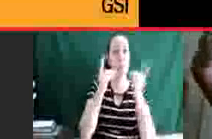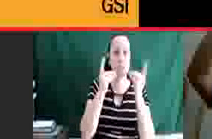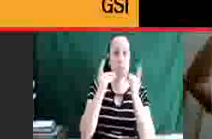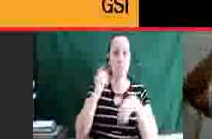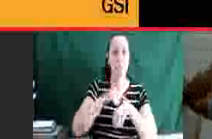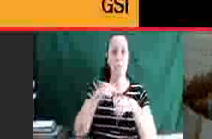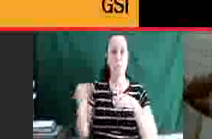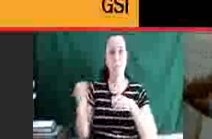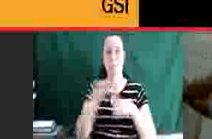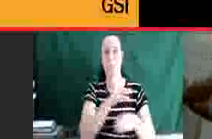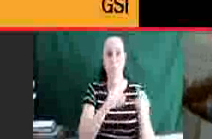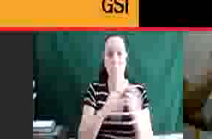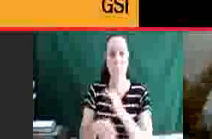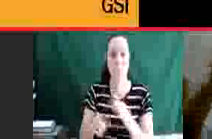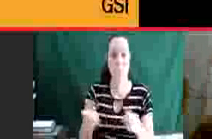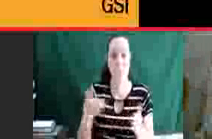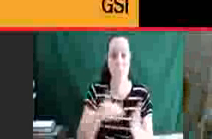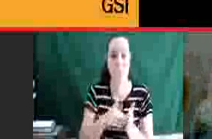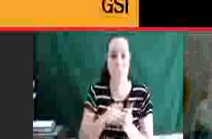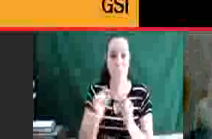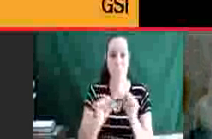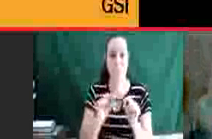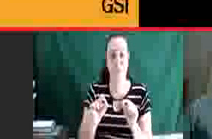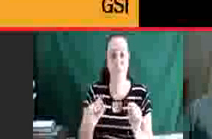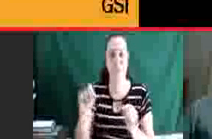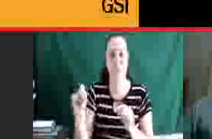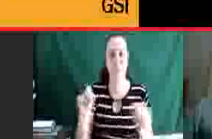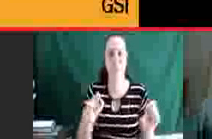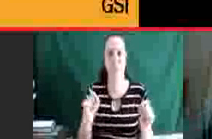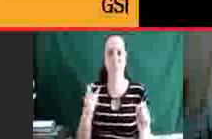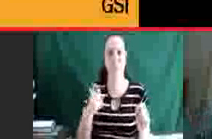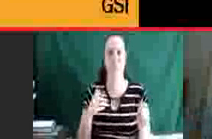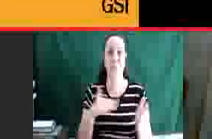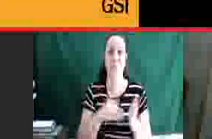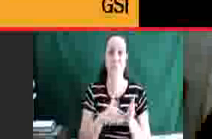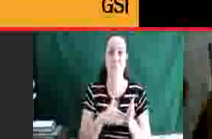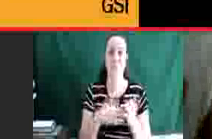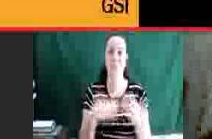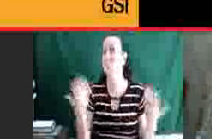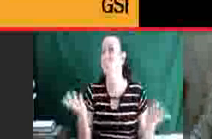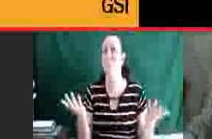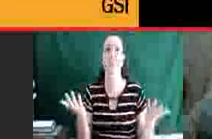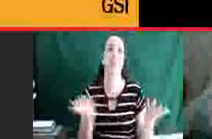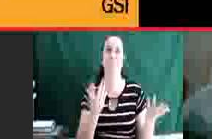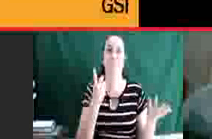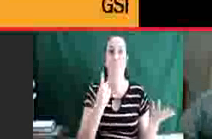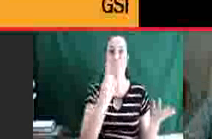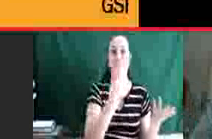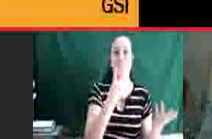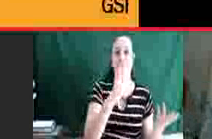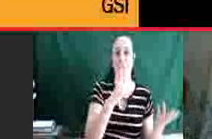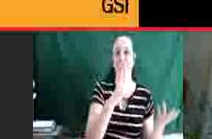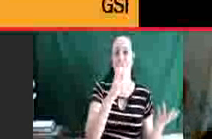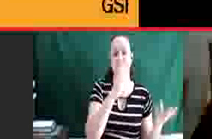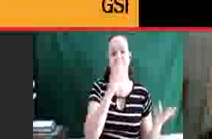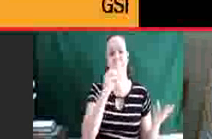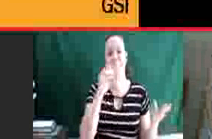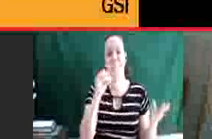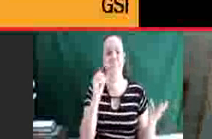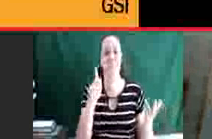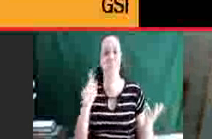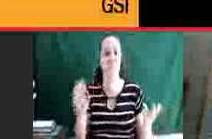Como Funciona a Internet, feito pelo NIC-BR. Nos vídeos anteriores você conheceu a Patrícia, um usuário internet, e entendeu junto com ela o que são os IPs,